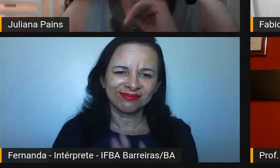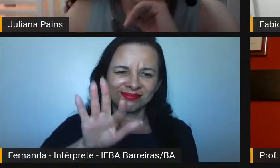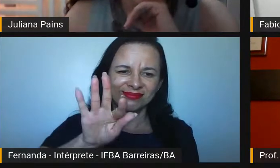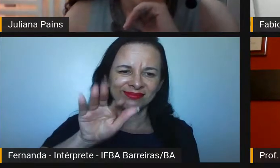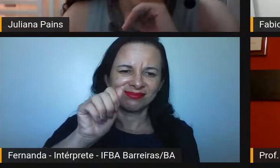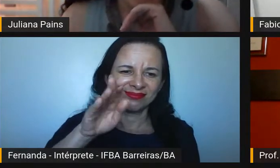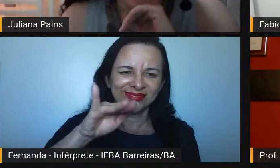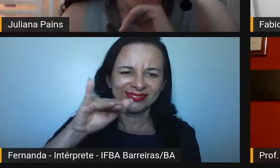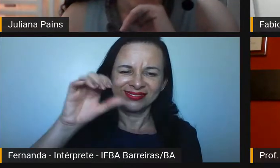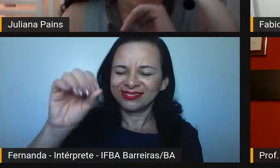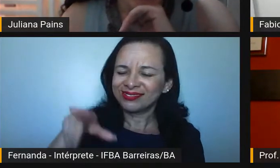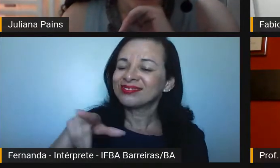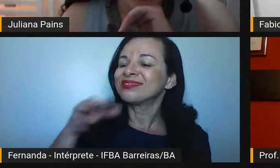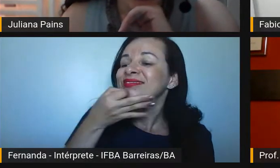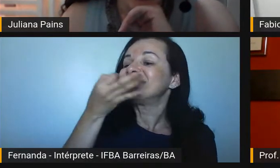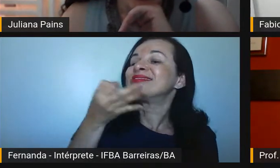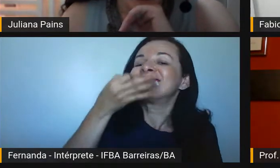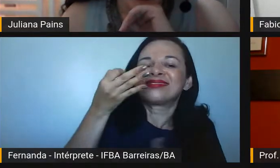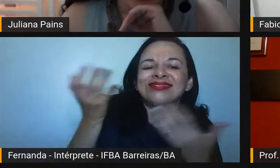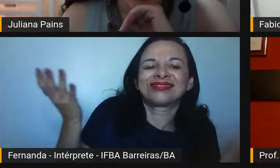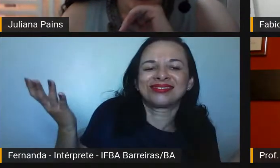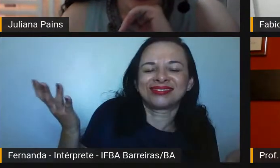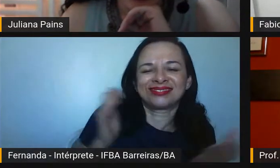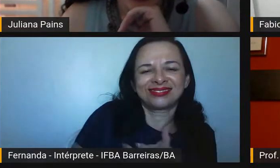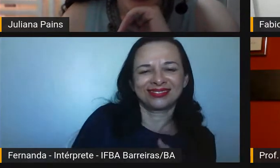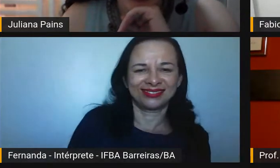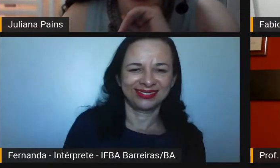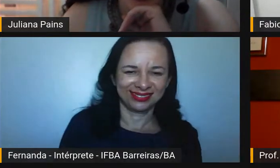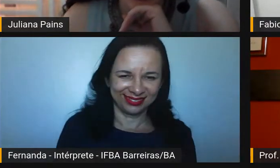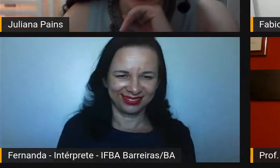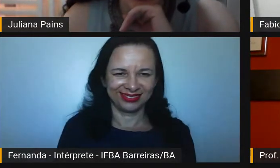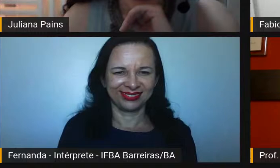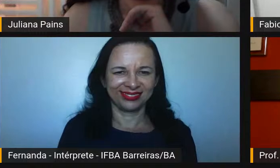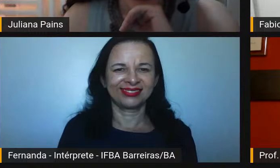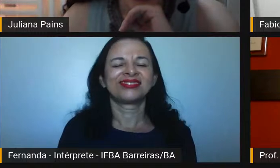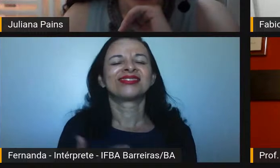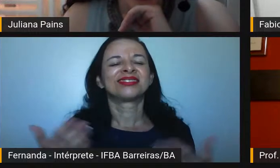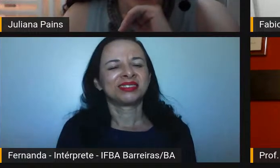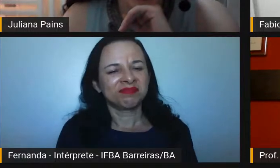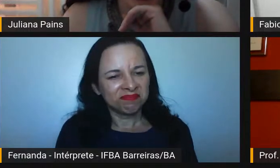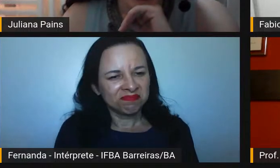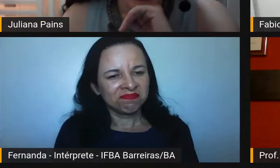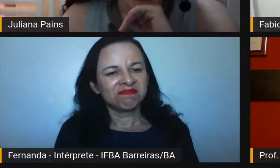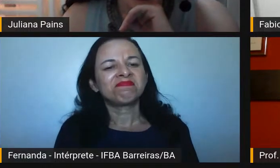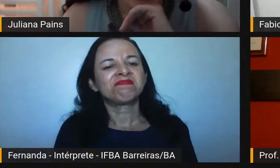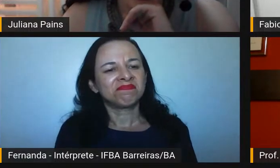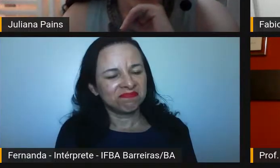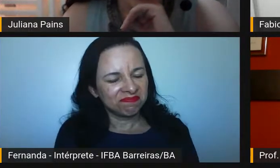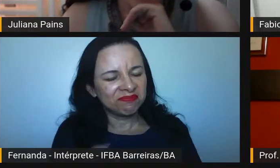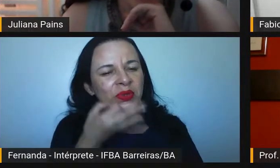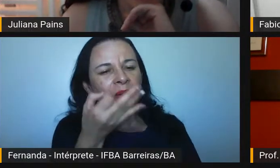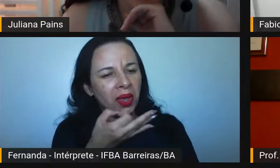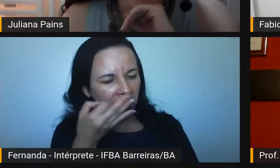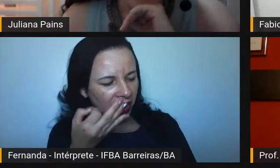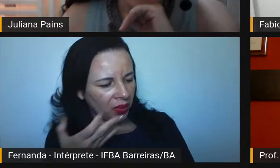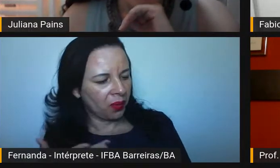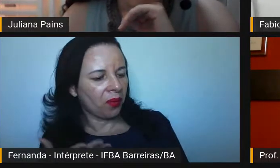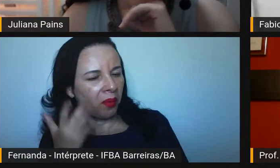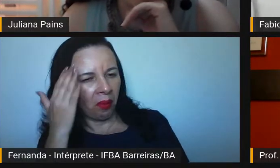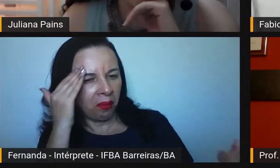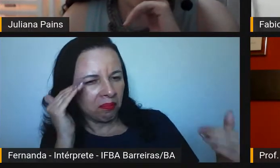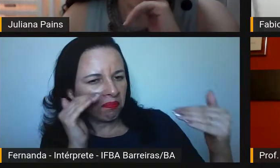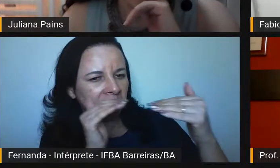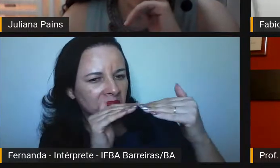achou não eu faço eu eu a luz aos comentários da colega a Juliana assim João